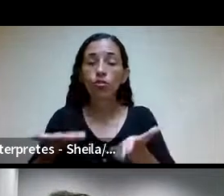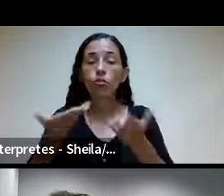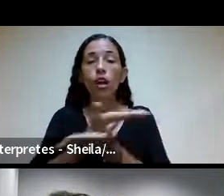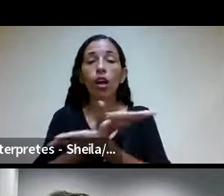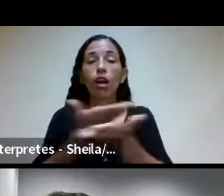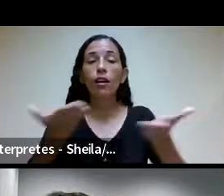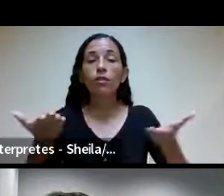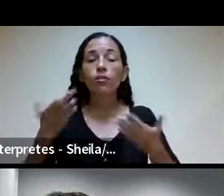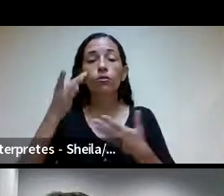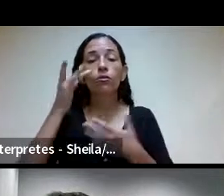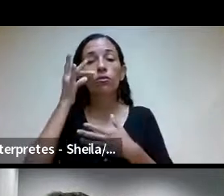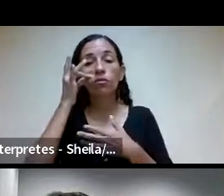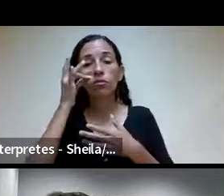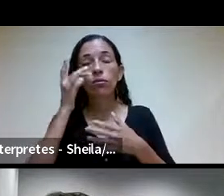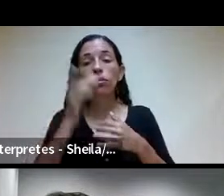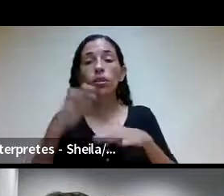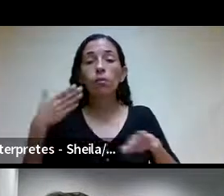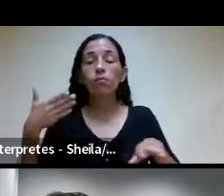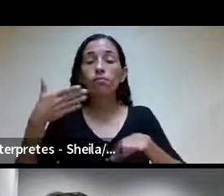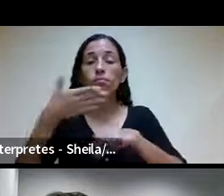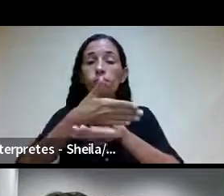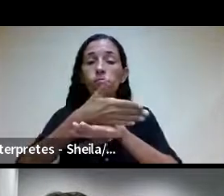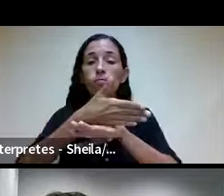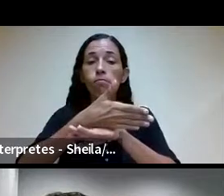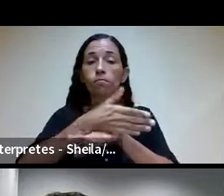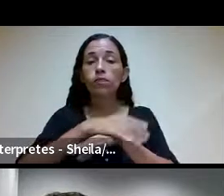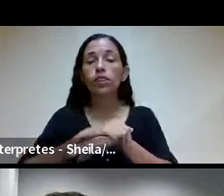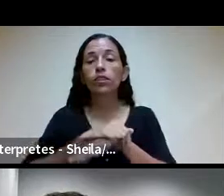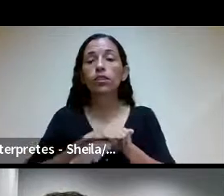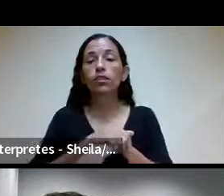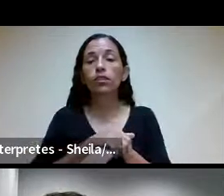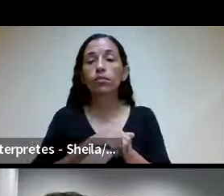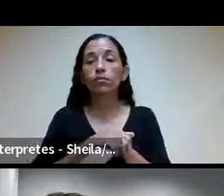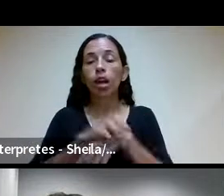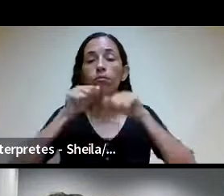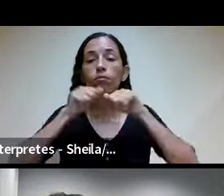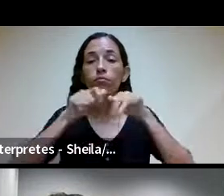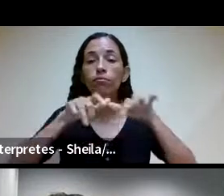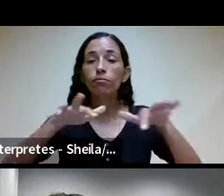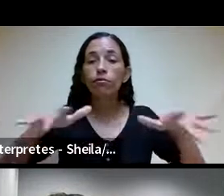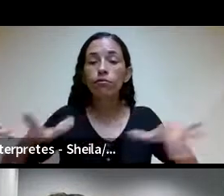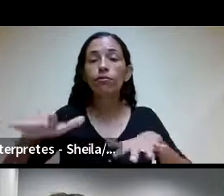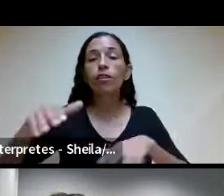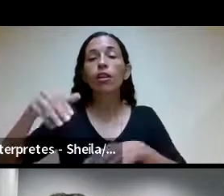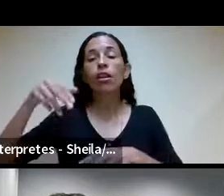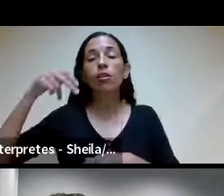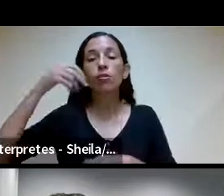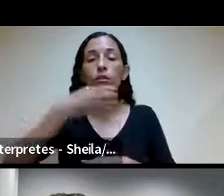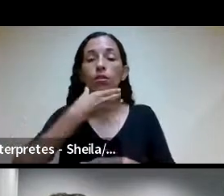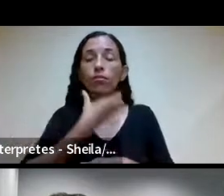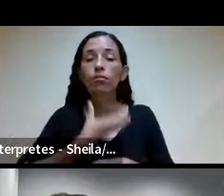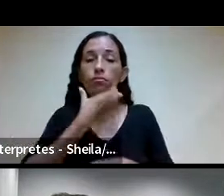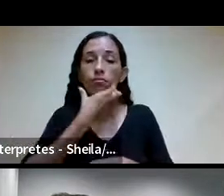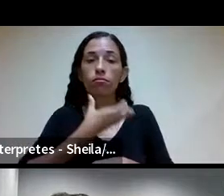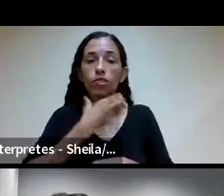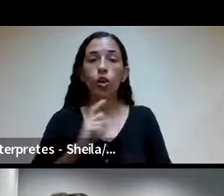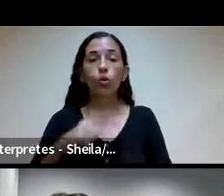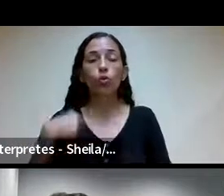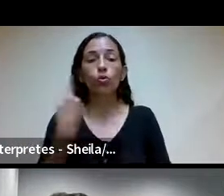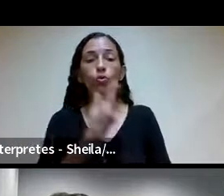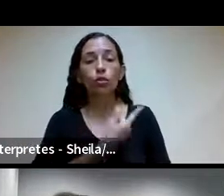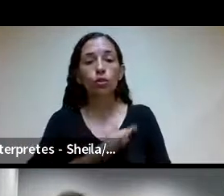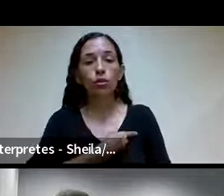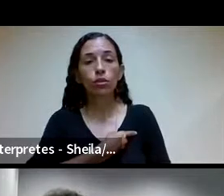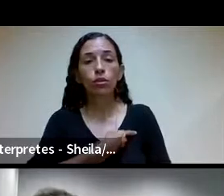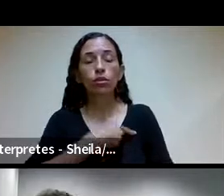Excelências a participar da campanha de Natal dos nossos terceirizados. Nós temos uma árvore de Natal virtual